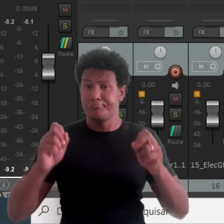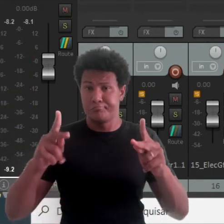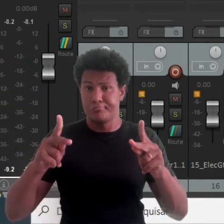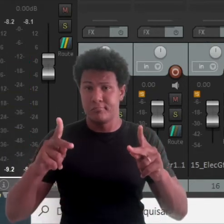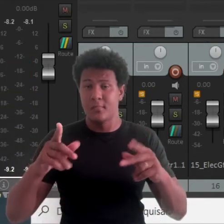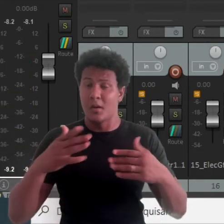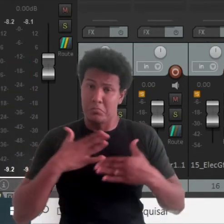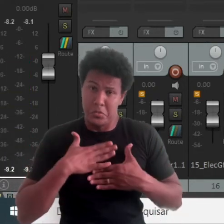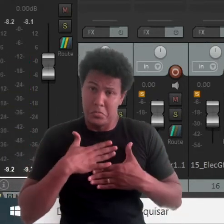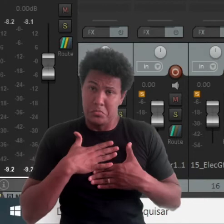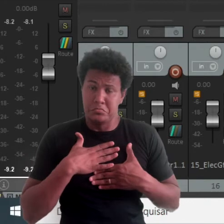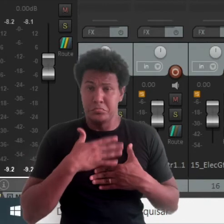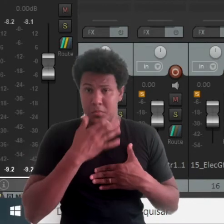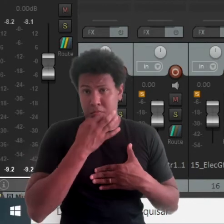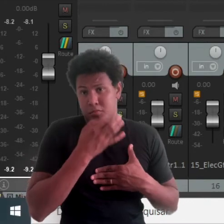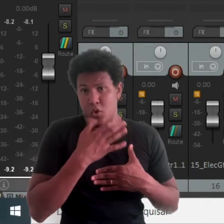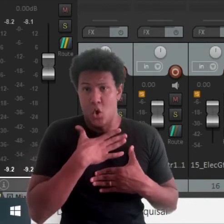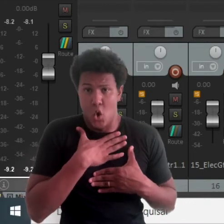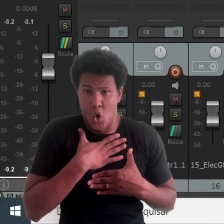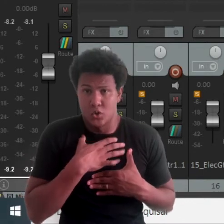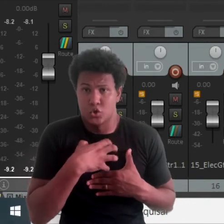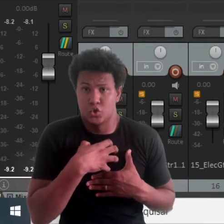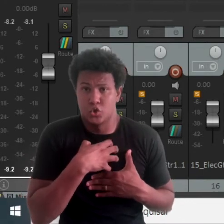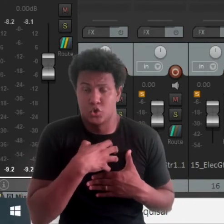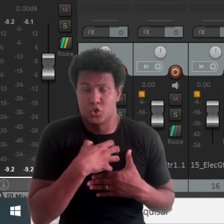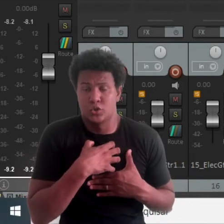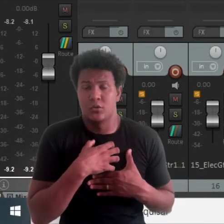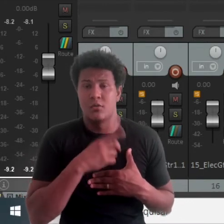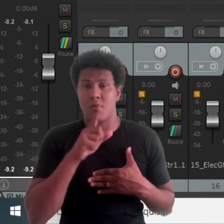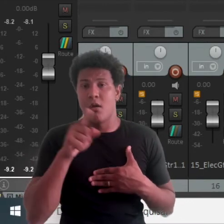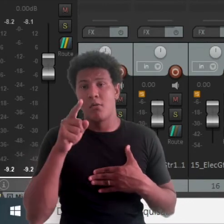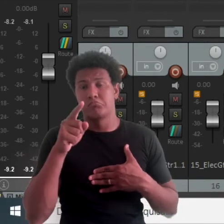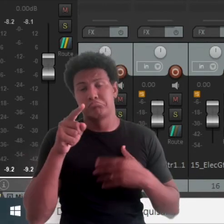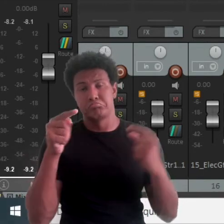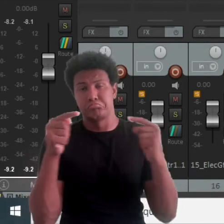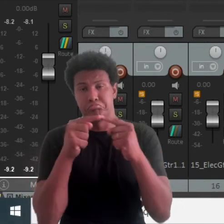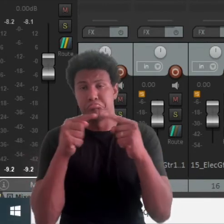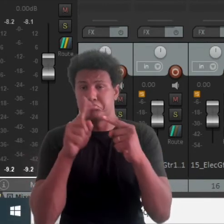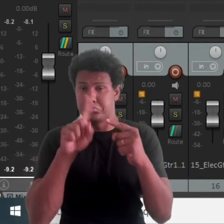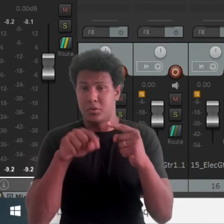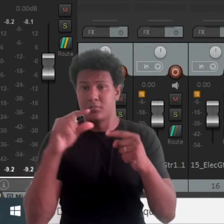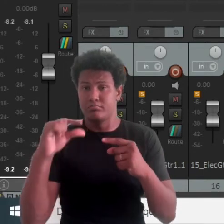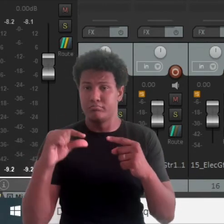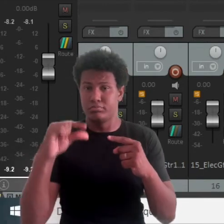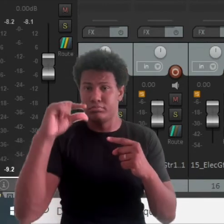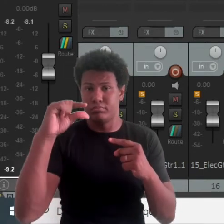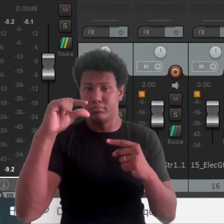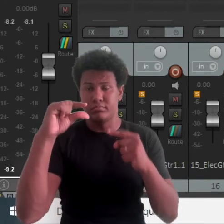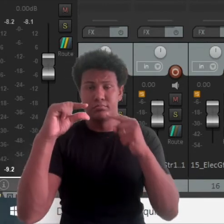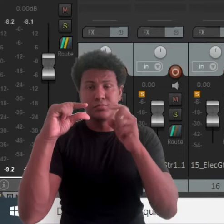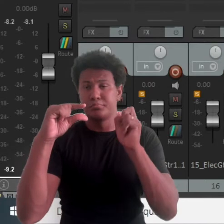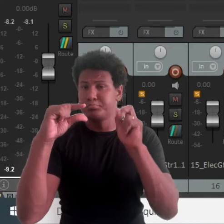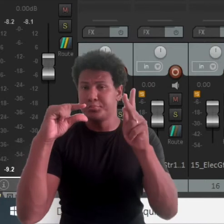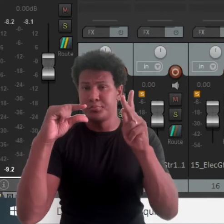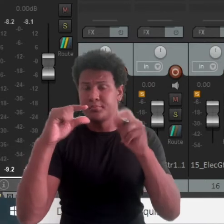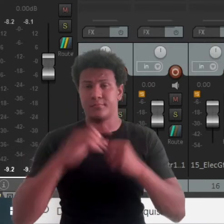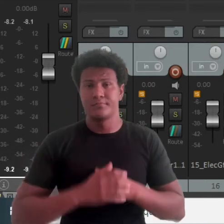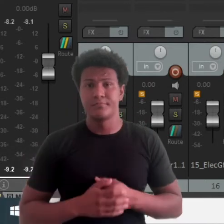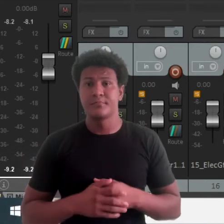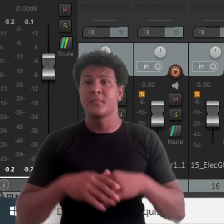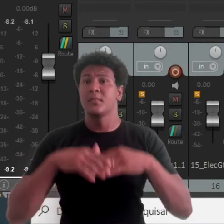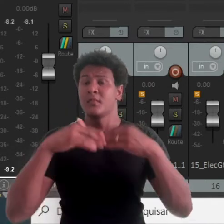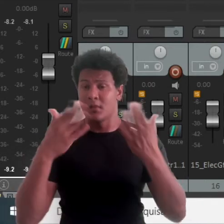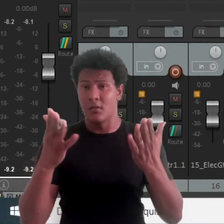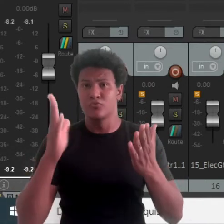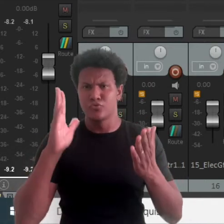Pronto, para mim o ponto é esse aqui, certo? Como eu falei, vai depender da tua música, vai depender do teu gosto, beleza? Então a